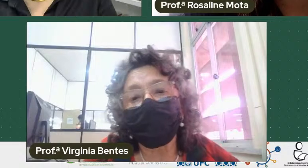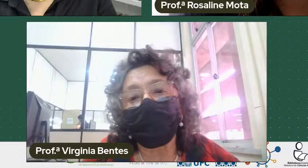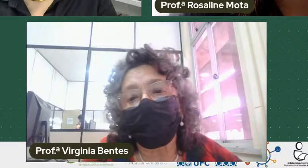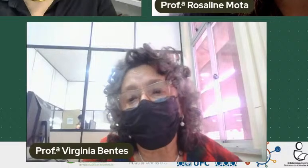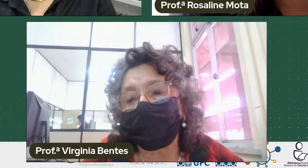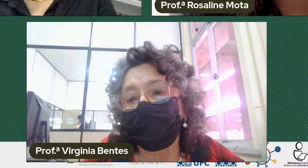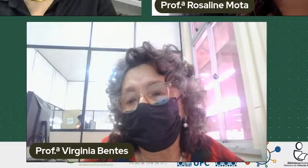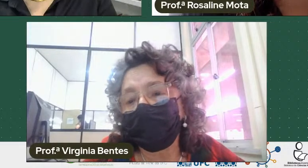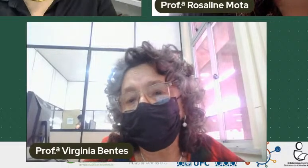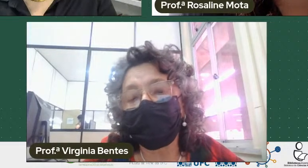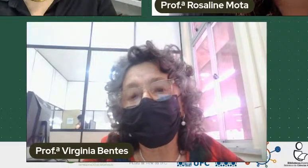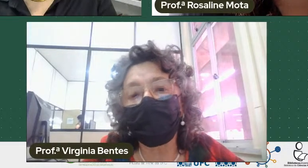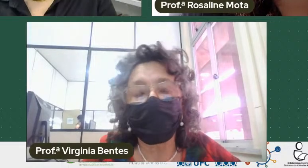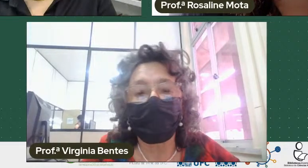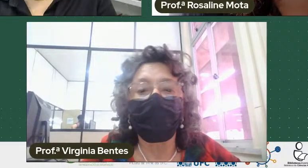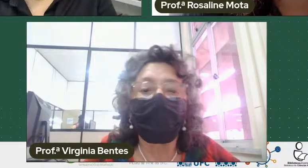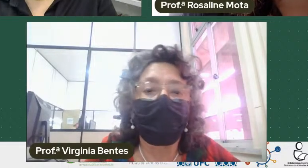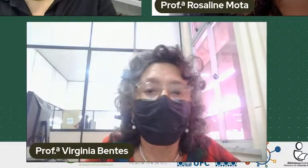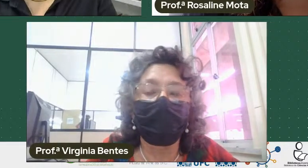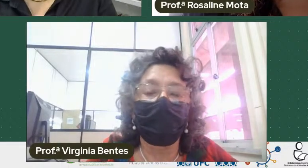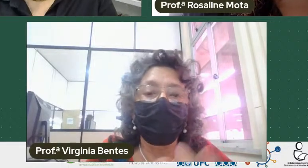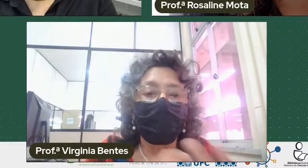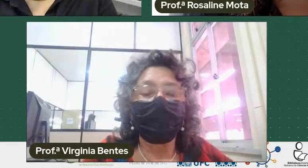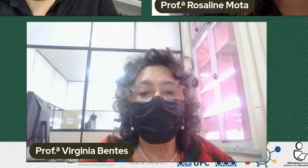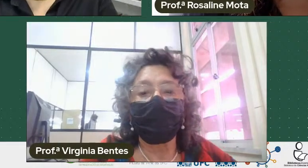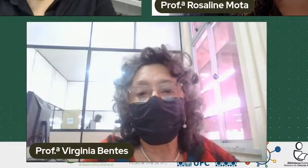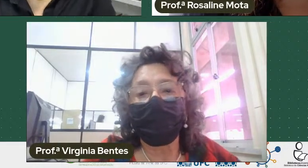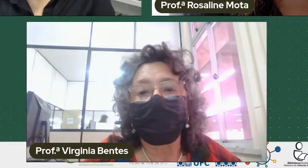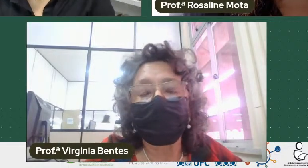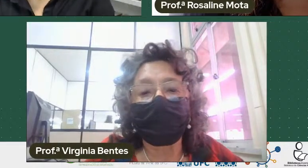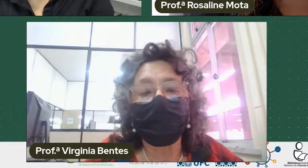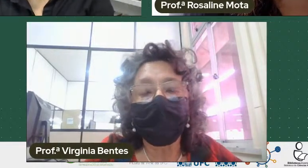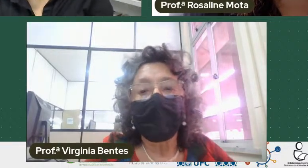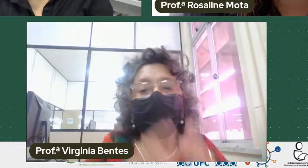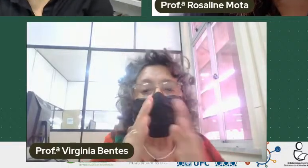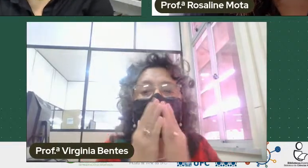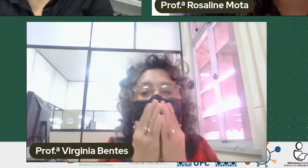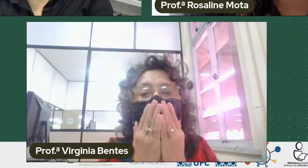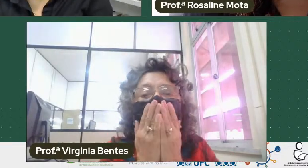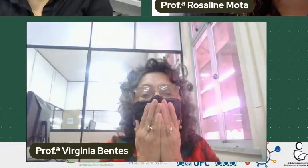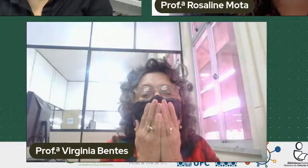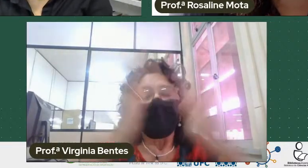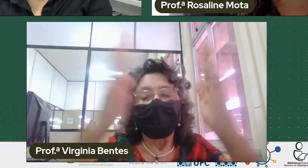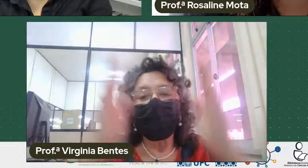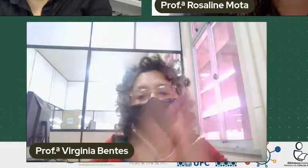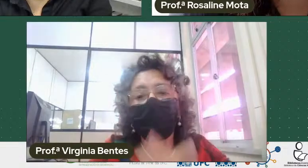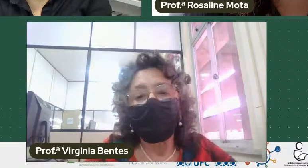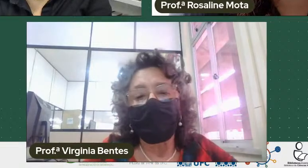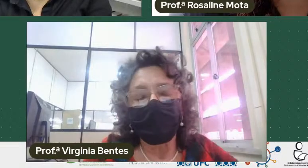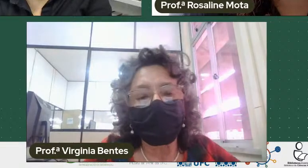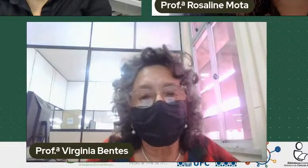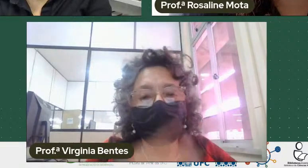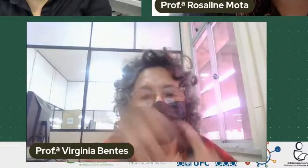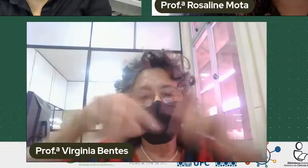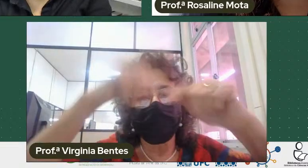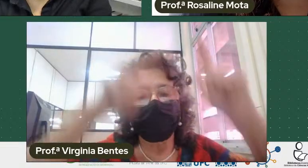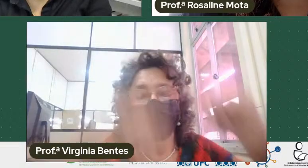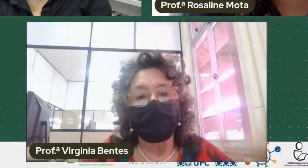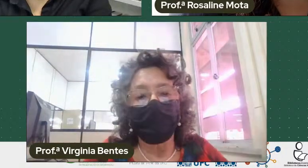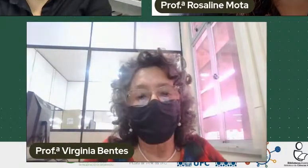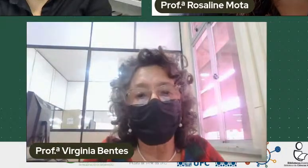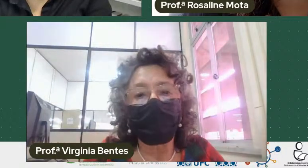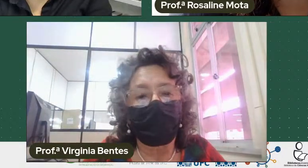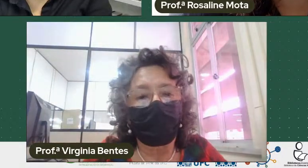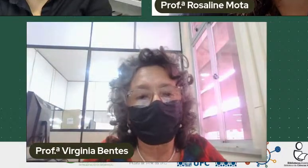um cheirinho em Gael e um que eu mando para ele, que a avó dele toca, manda, tá? Um beijo grande. Sempre bom contar com você. Depois eu te ligo, tá bom?